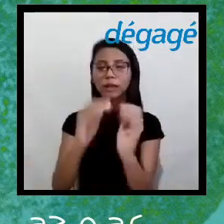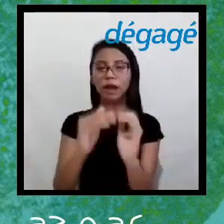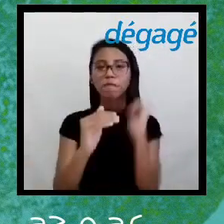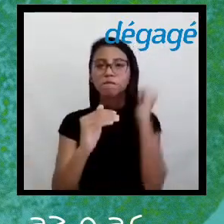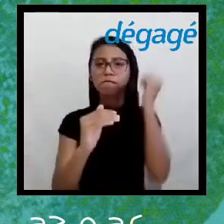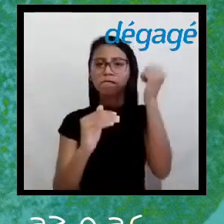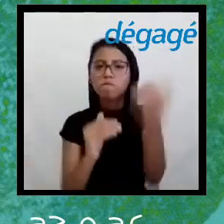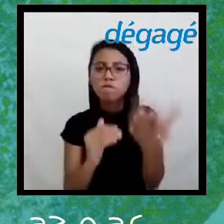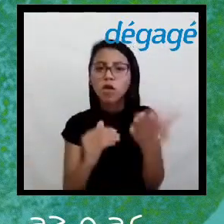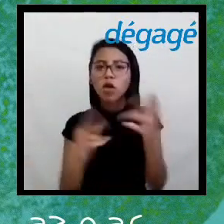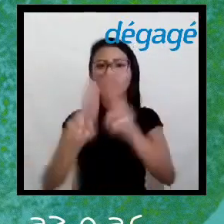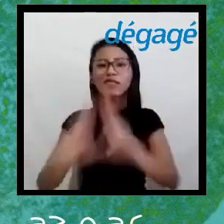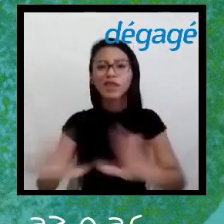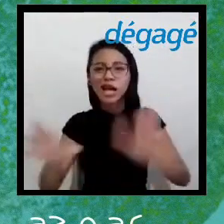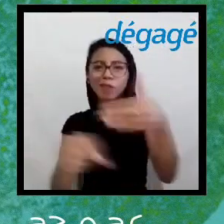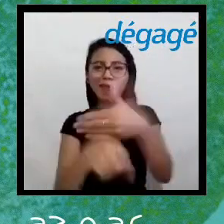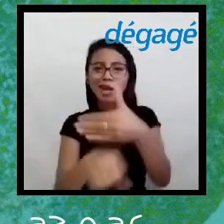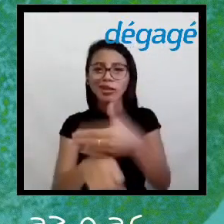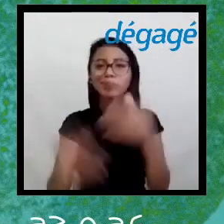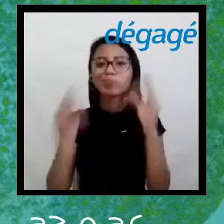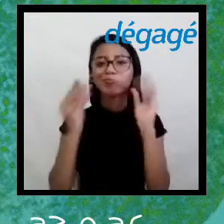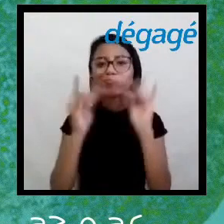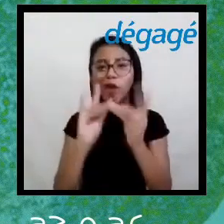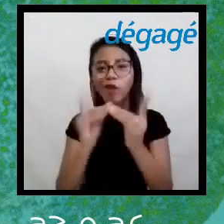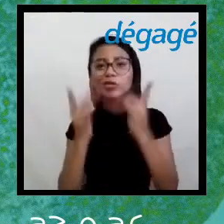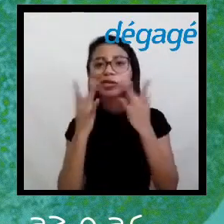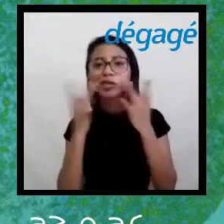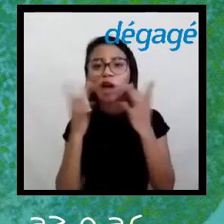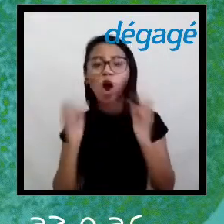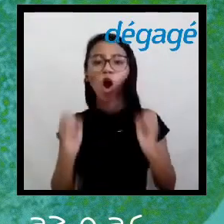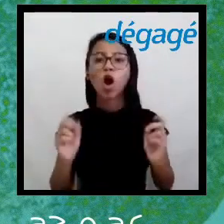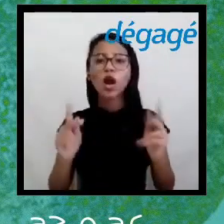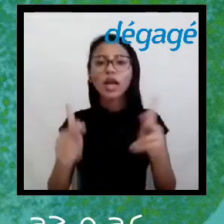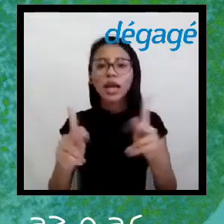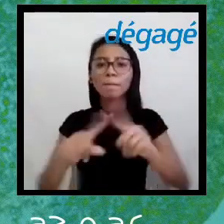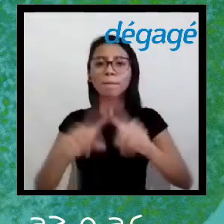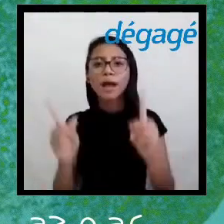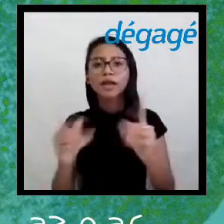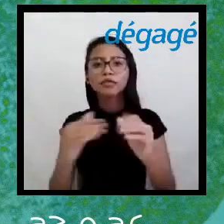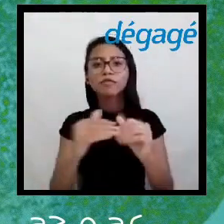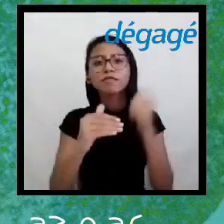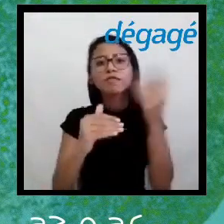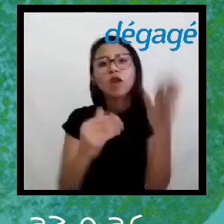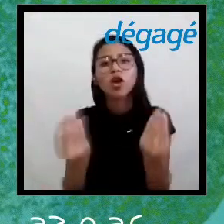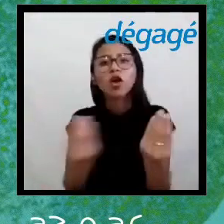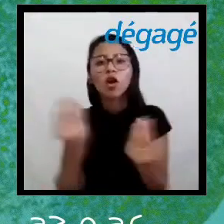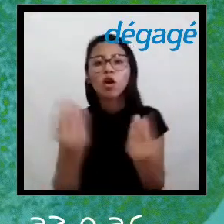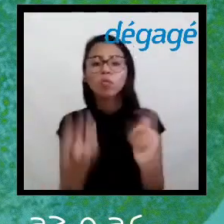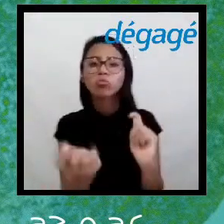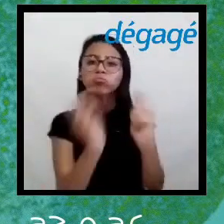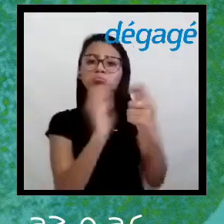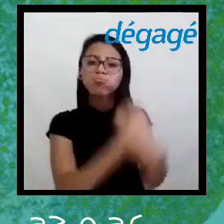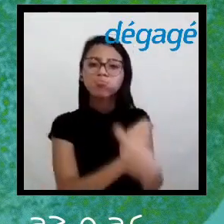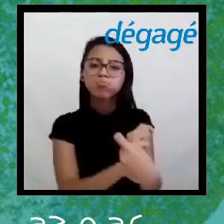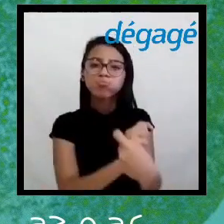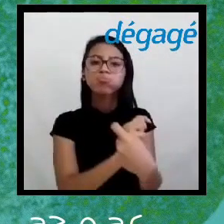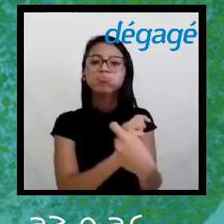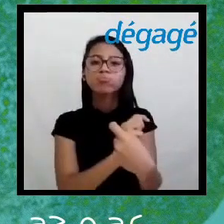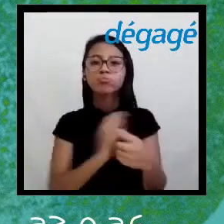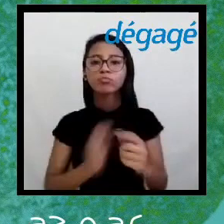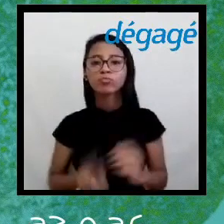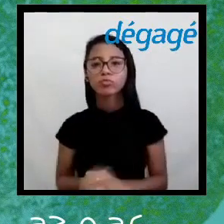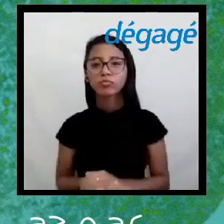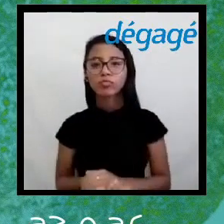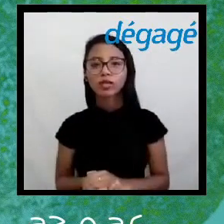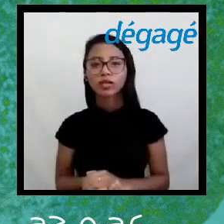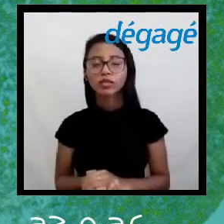E aí, um dia eu estava falando da pesquisa numa aula, uma aula de metodologia que a gente tem com todo mundo junto, e um colega me chamou no